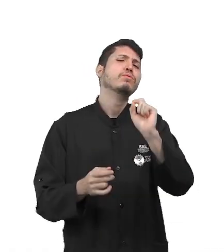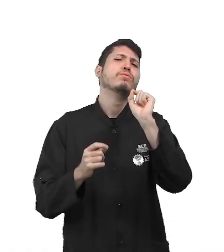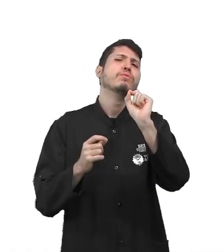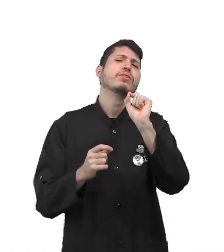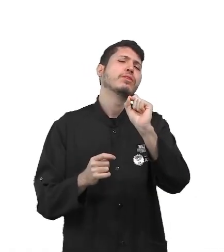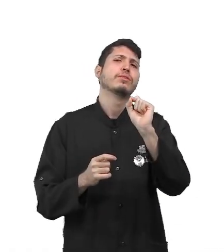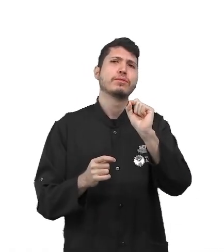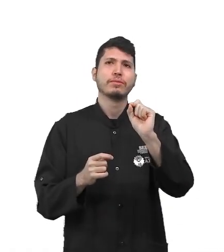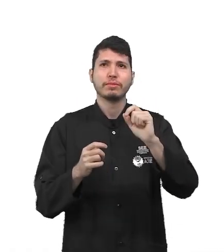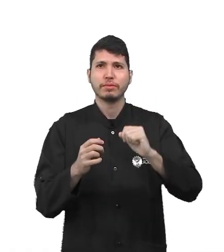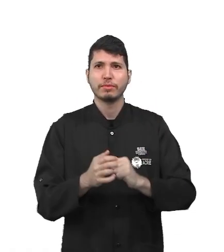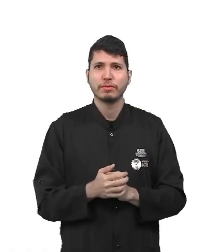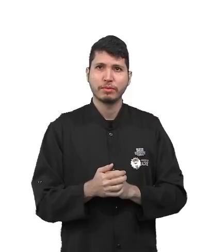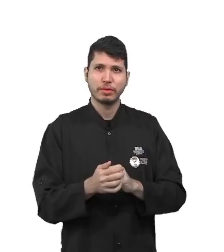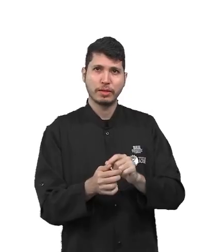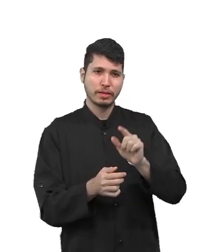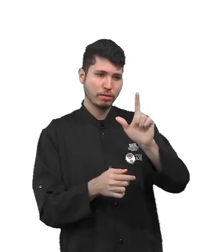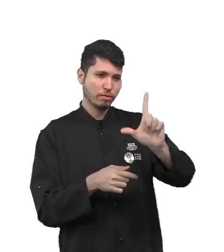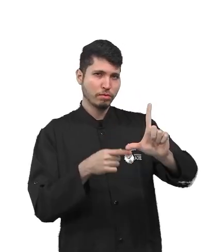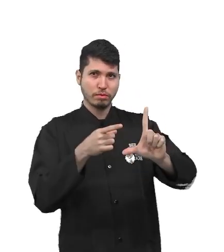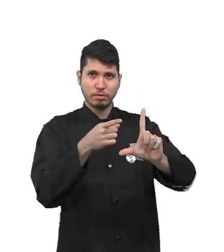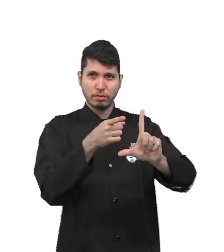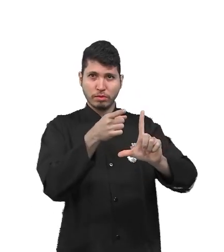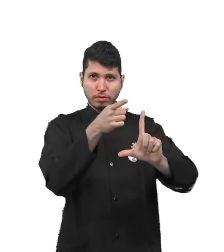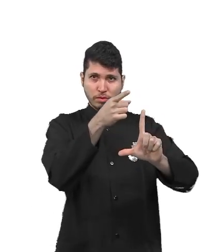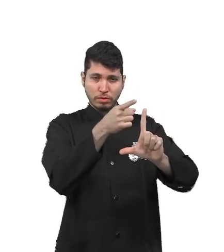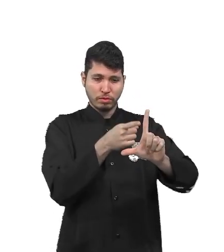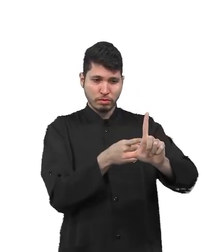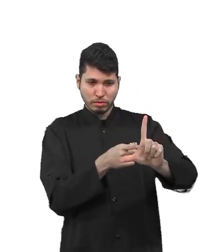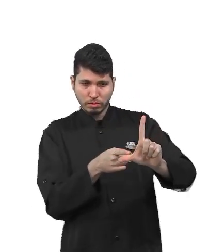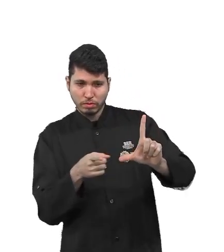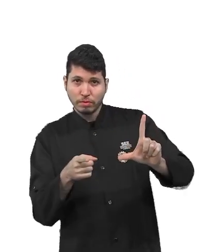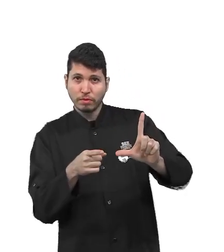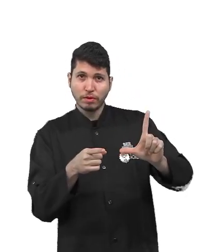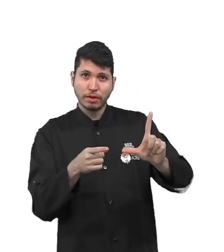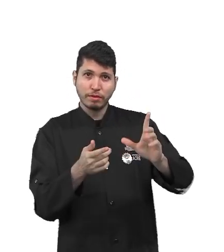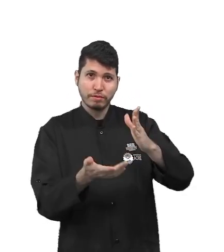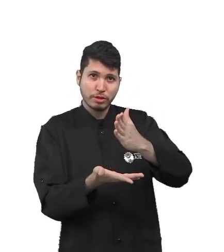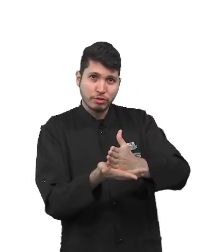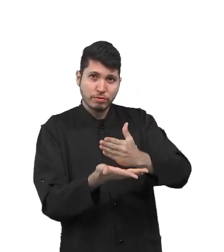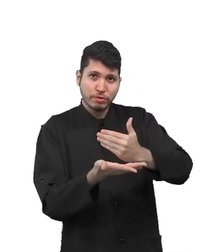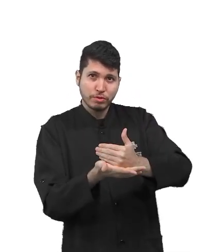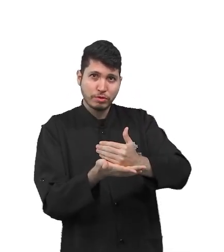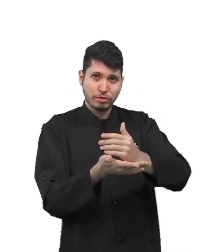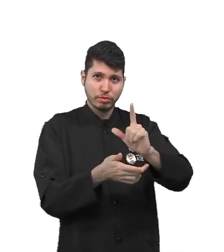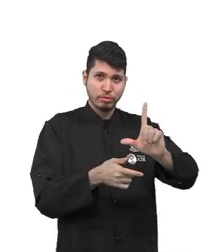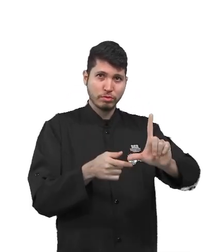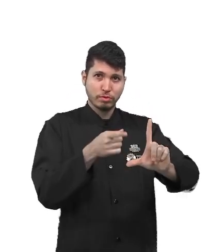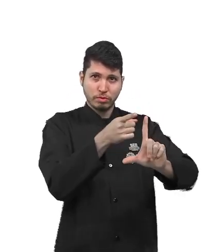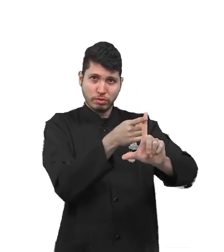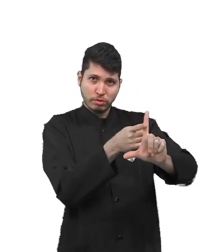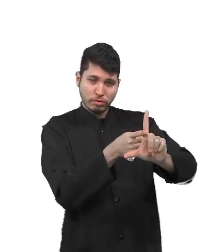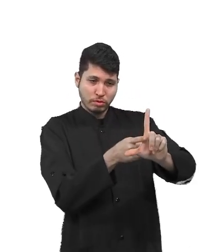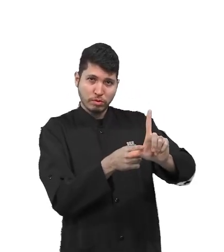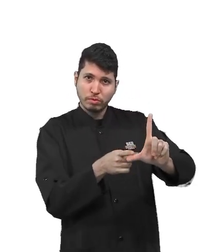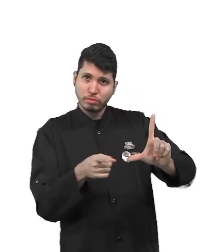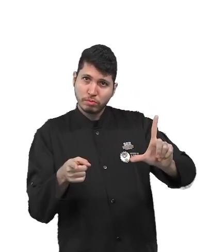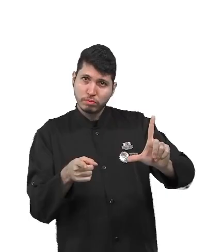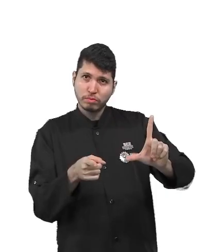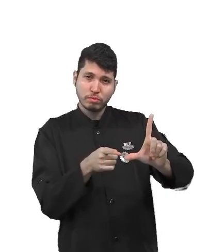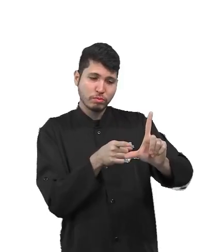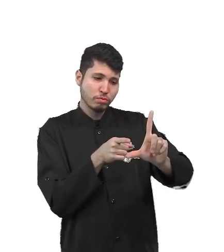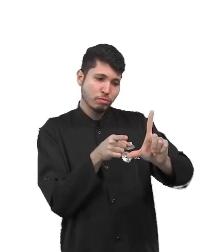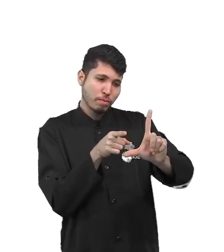exatamente ao meio, tá bom? Ele vai dividir, não importa se ela é crescente ou decrescente, ela sempre